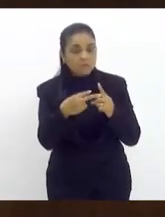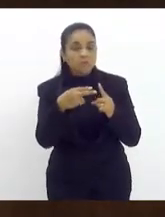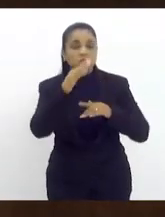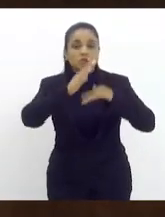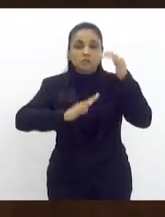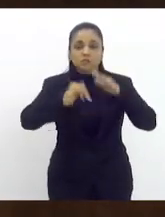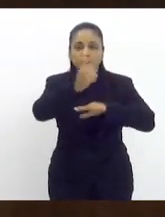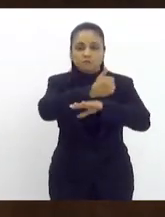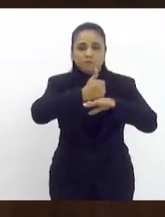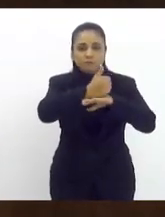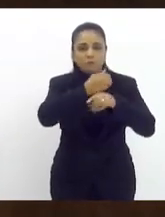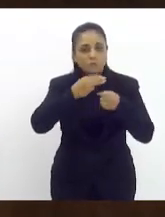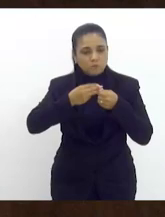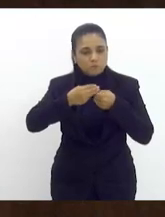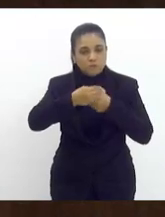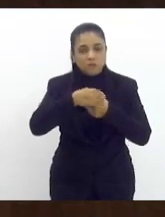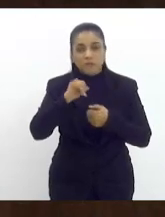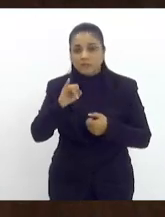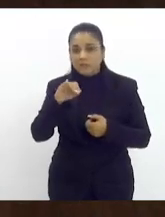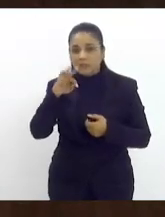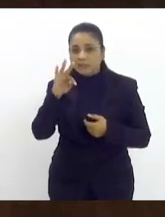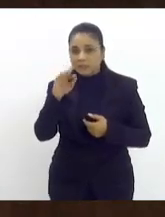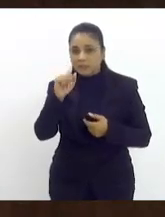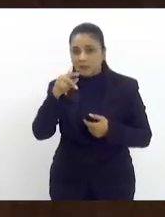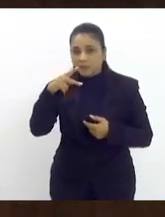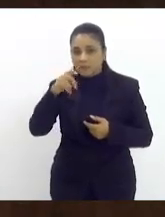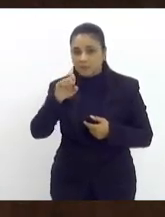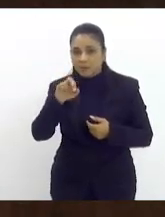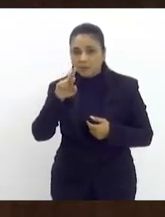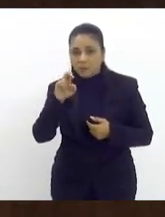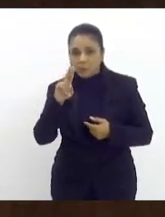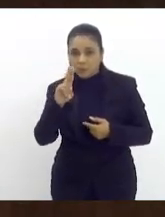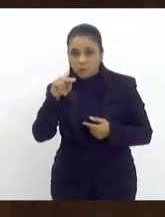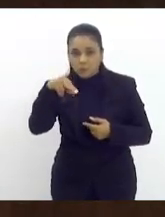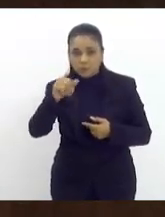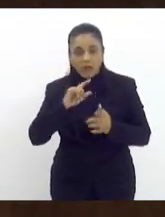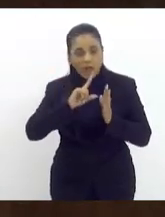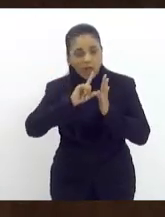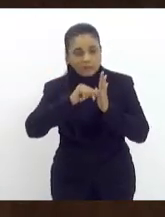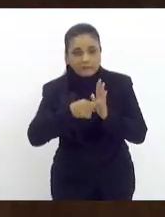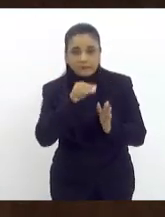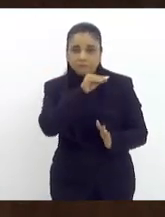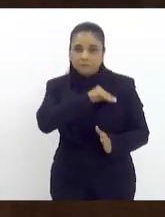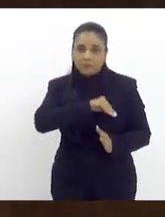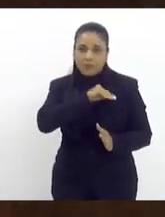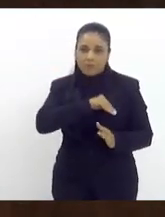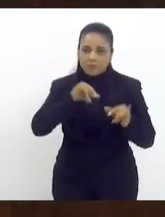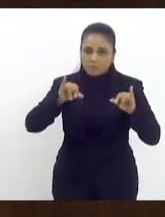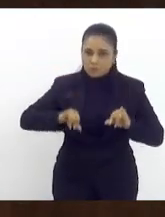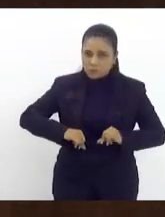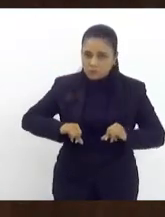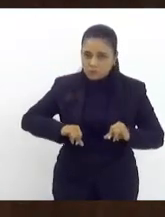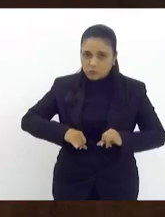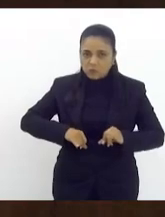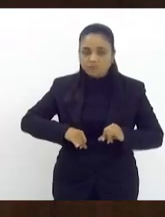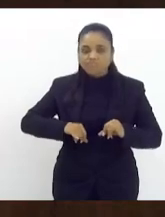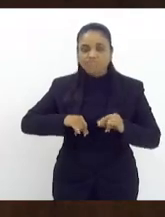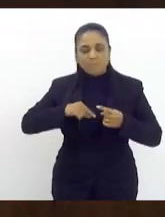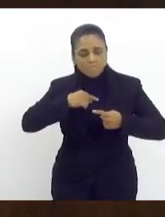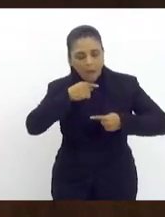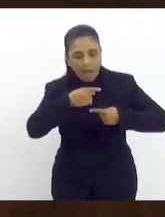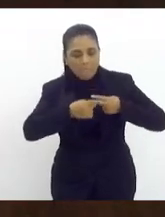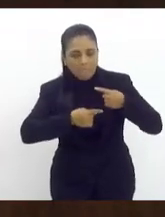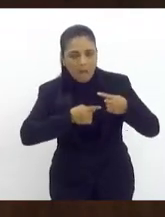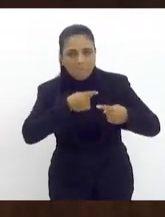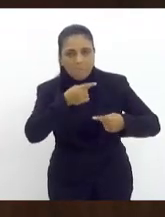do município de Itaperuna, que estão sofrendo com atraso sucessivo do pagamento. E isso é uma bola de neve,